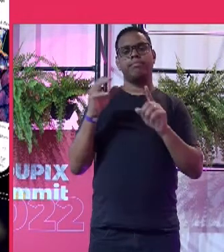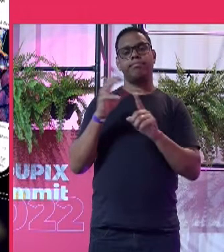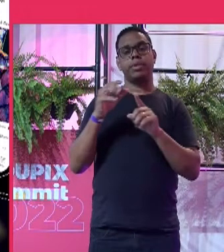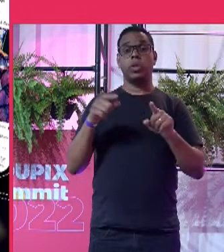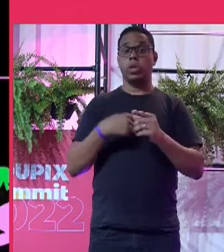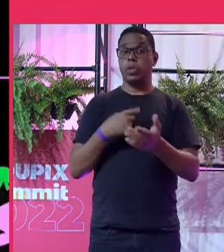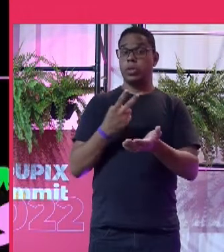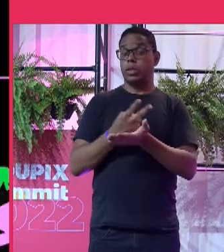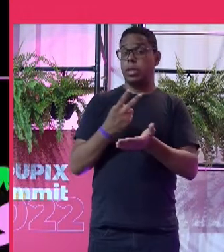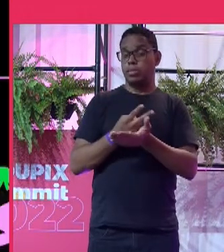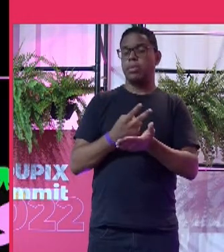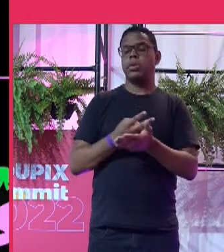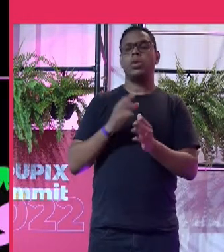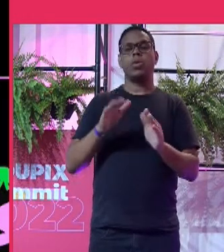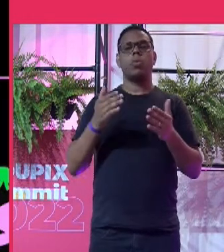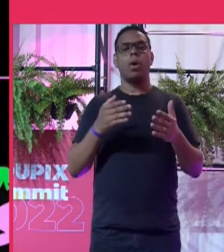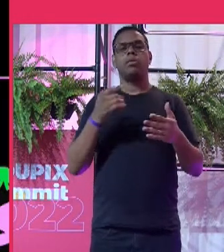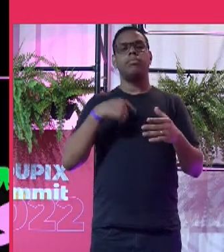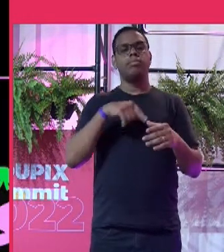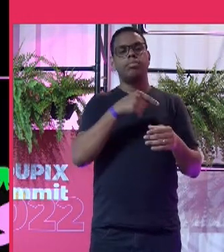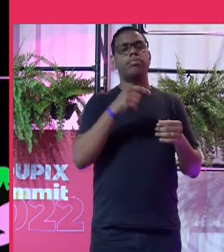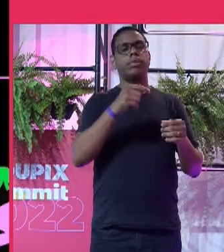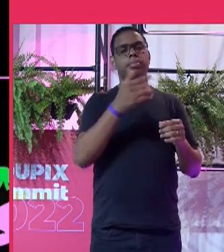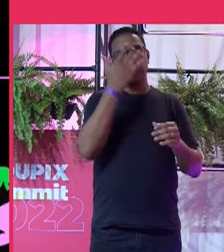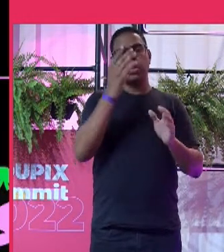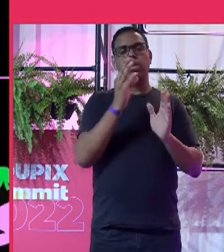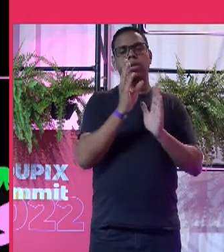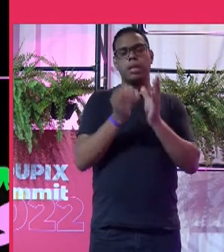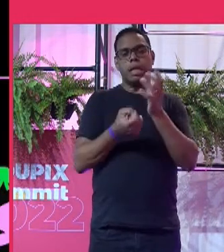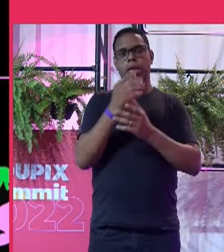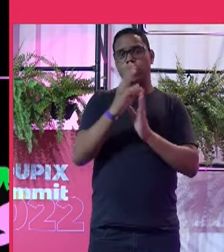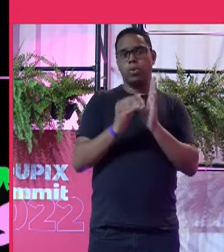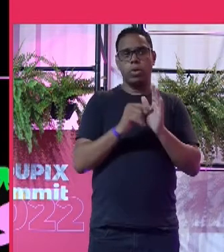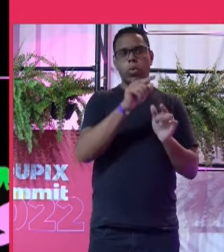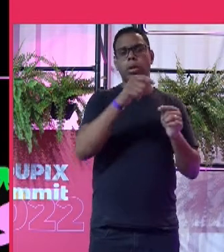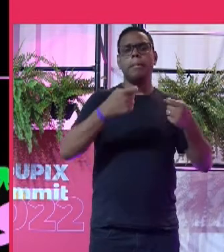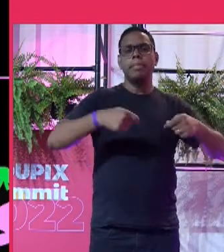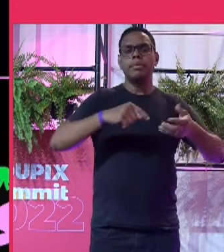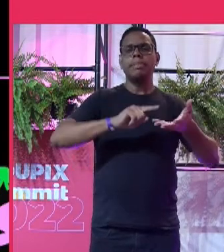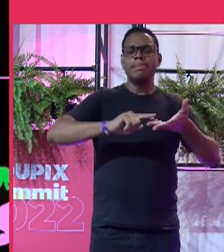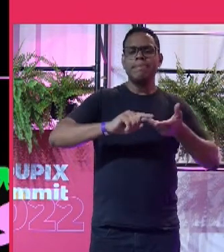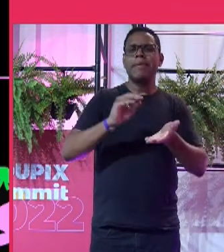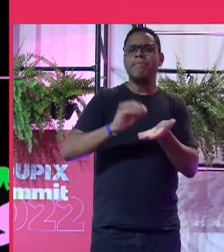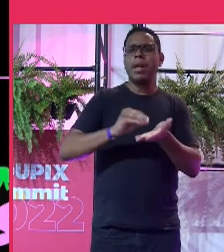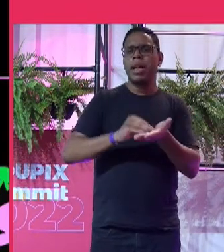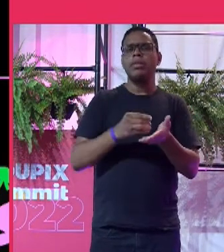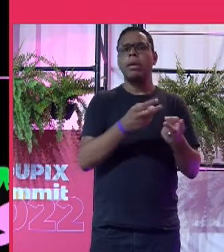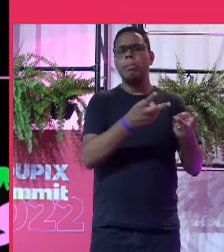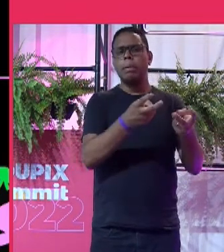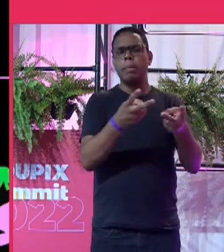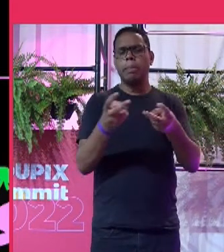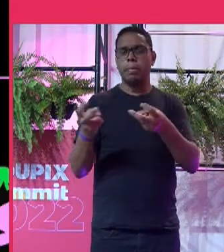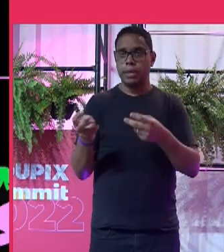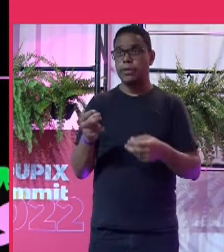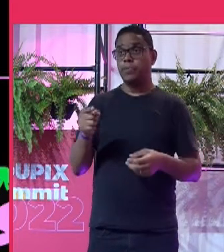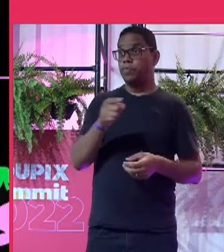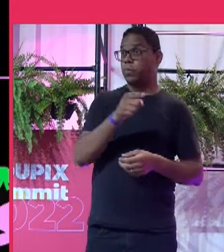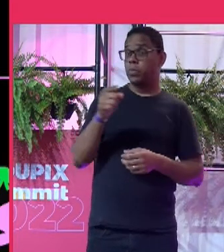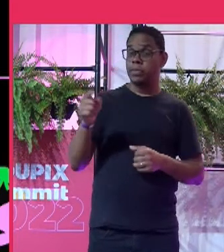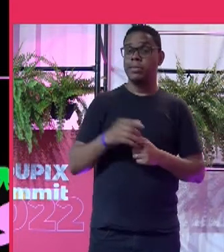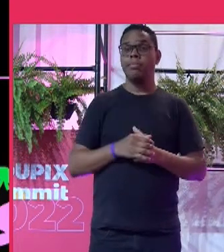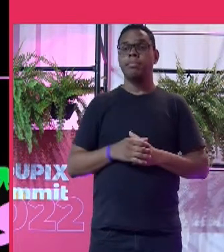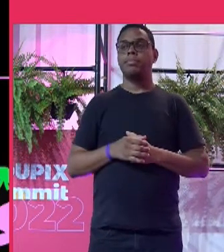sempre procurei entender quais são as dores dos criadores de conteúdo. A vida deles, de vocês,